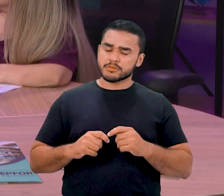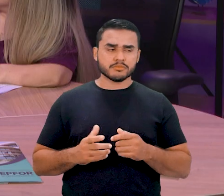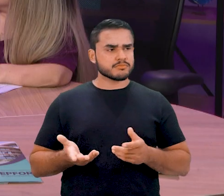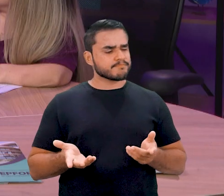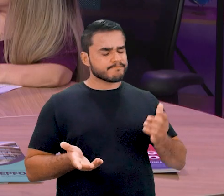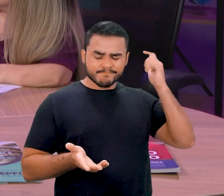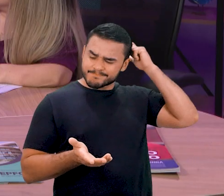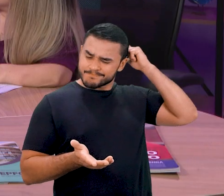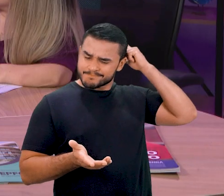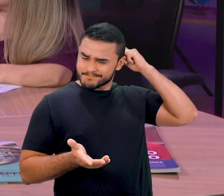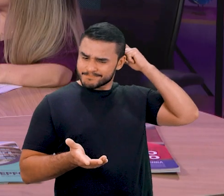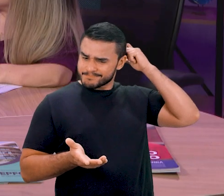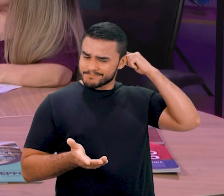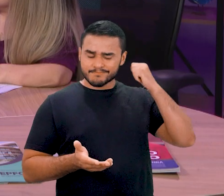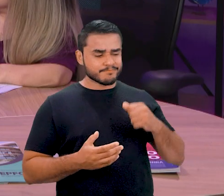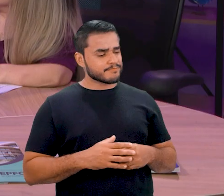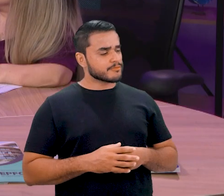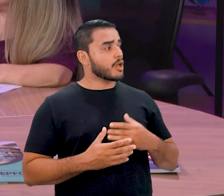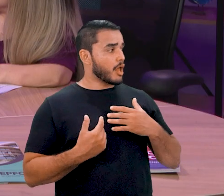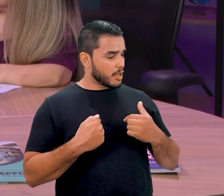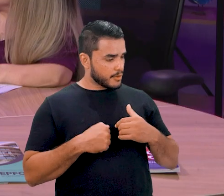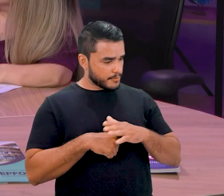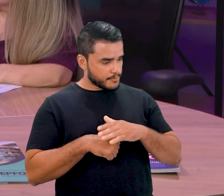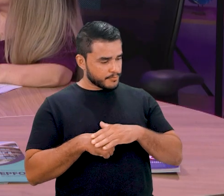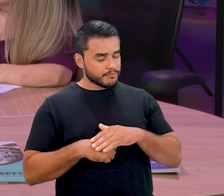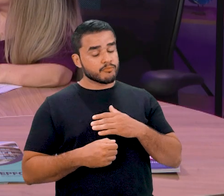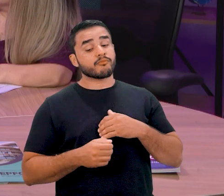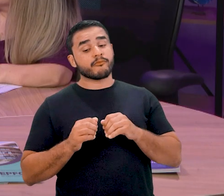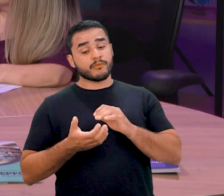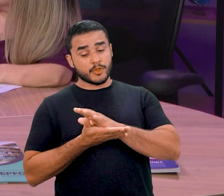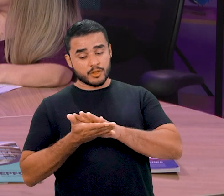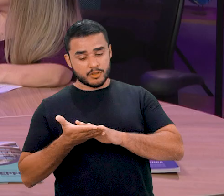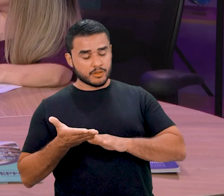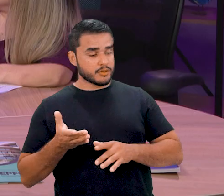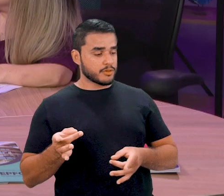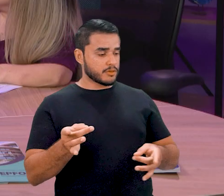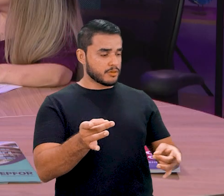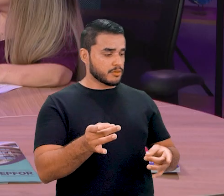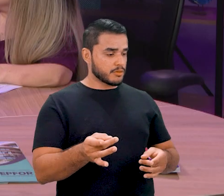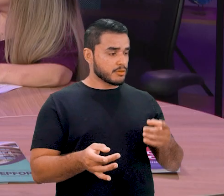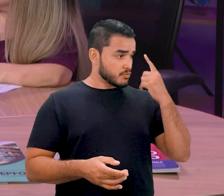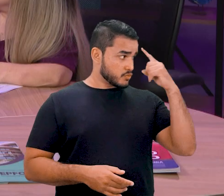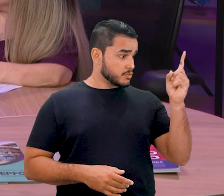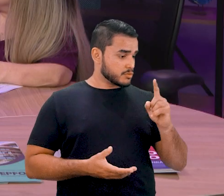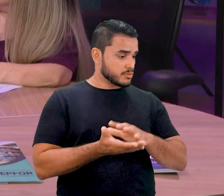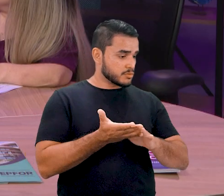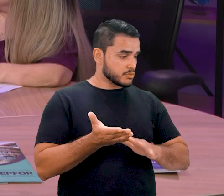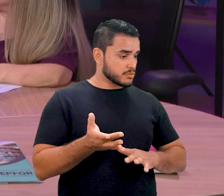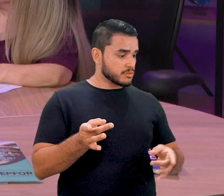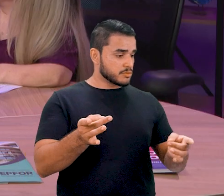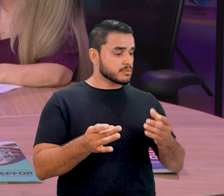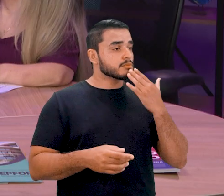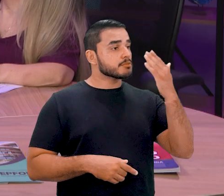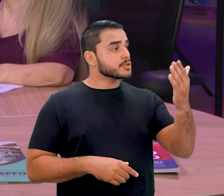bom. Fiz no meu manuscrito. Sim. E aí, quando eu entreguei pra ela, ela falou, mas eu não sei braille. Eu falei, pois é, pede um